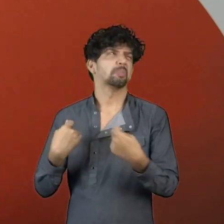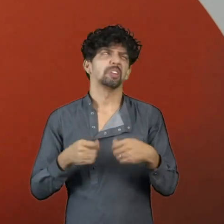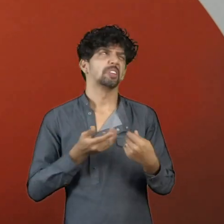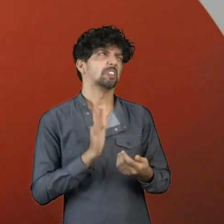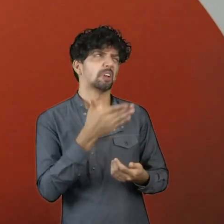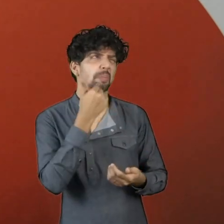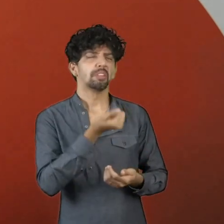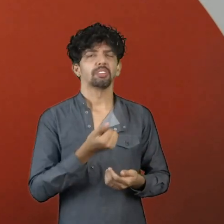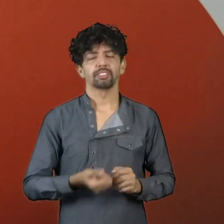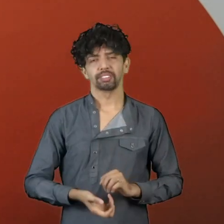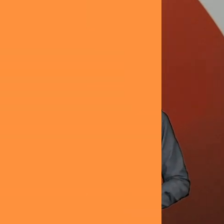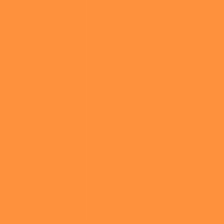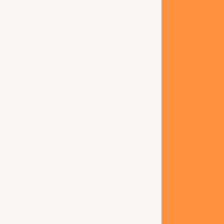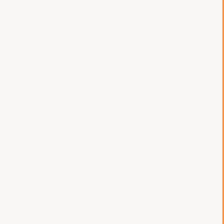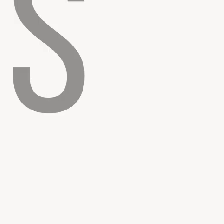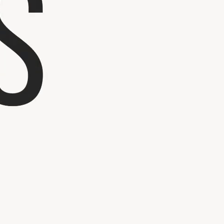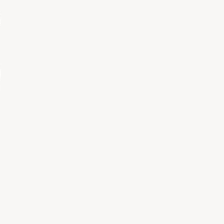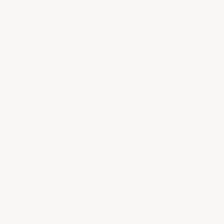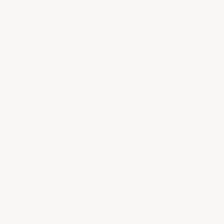com a nossa saúde física?